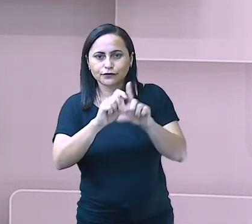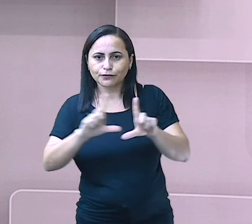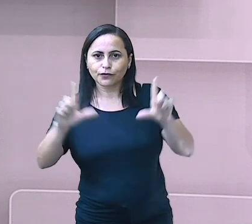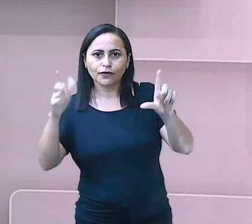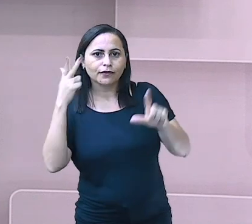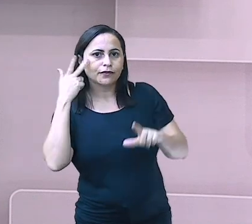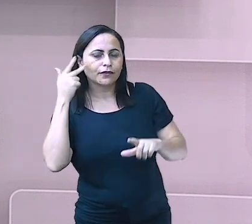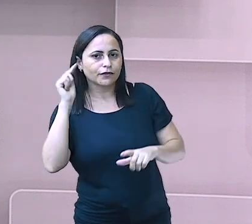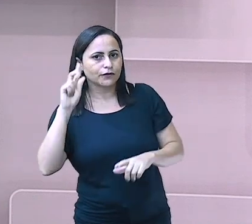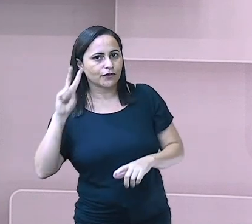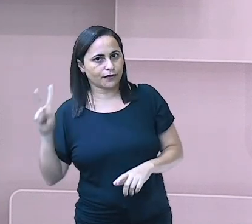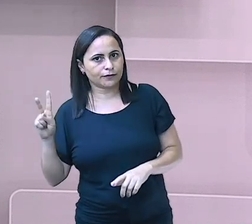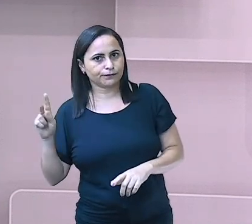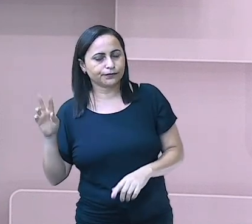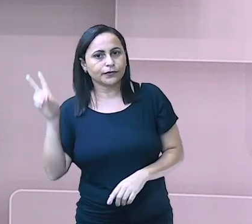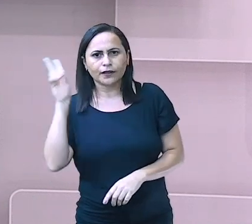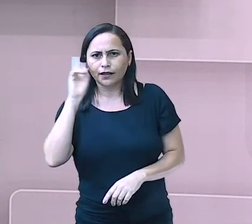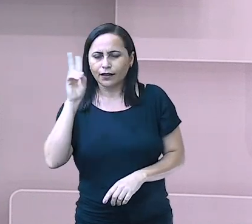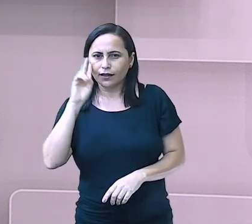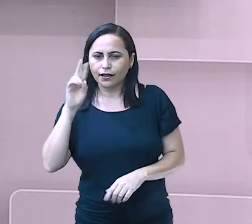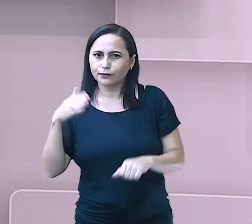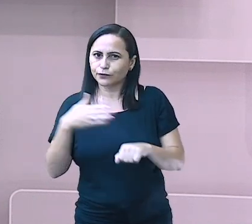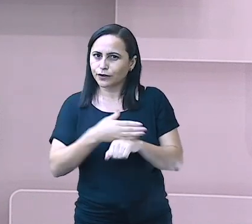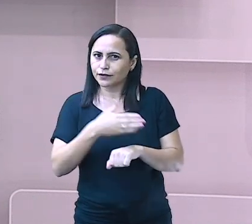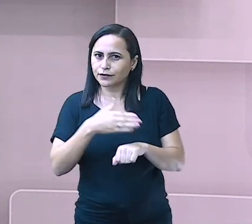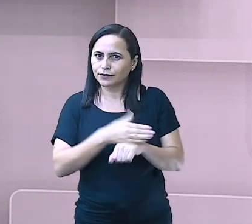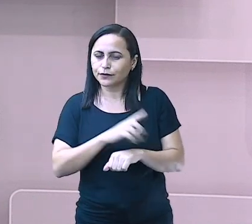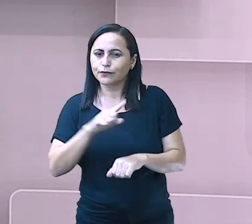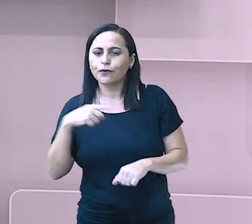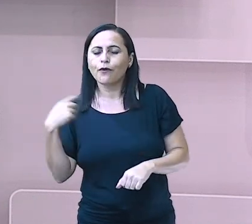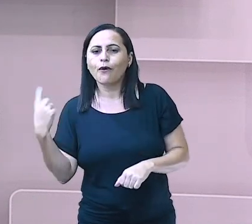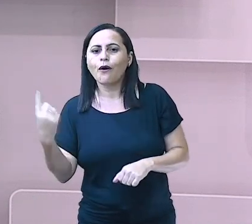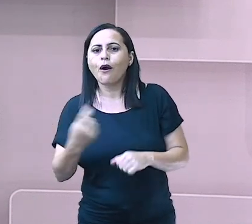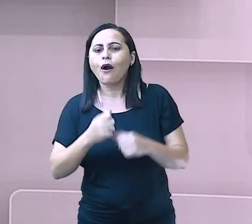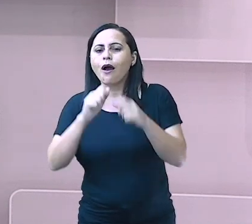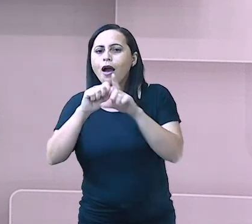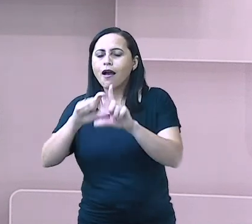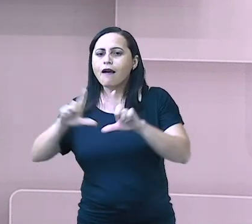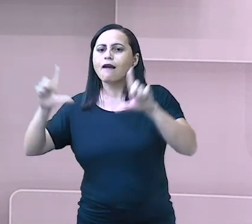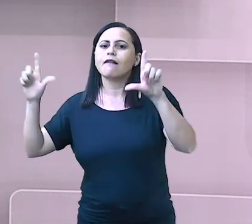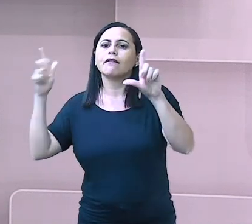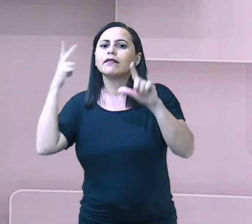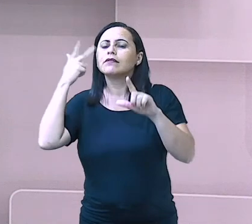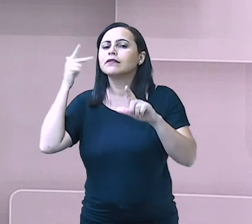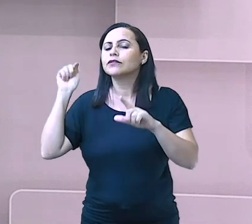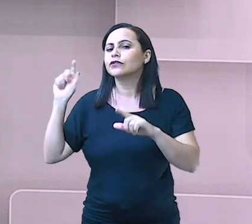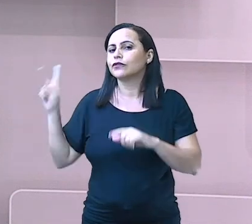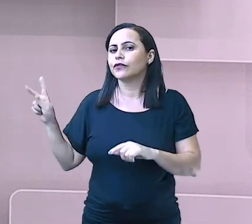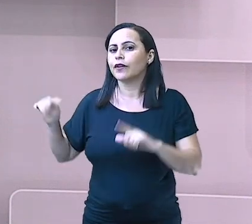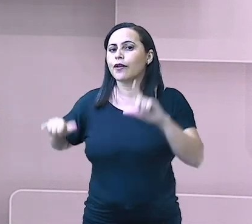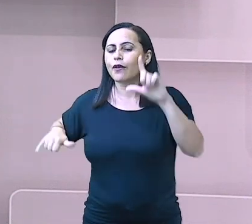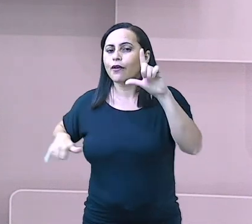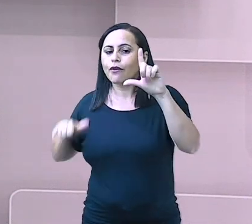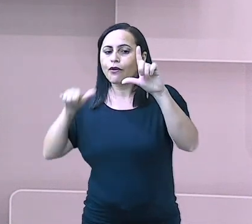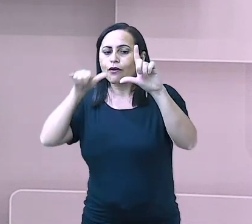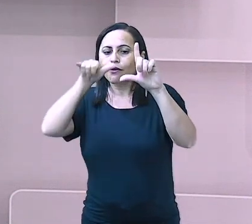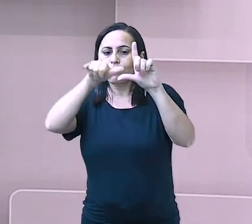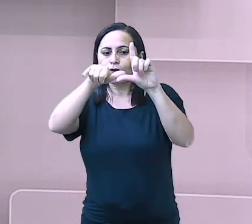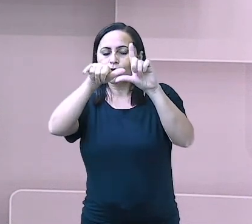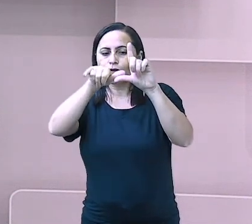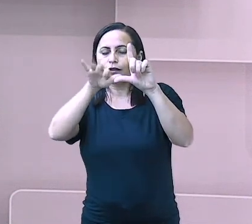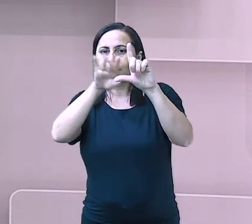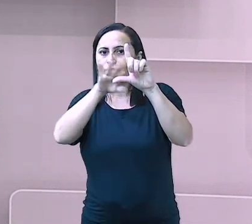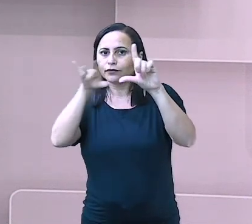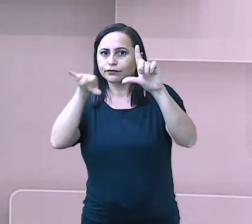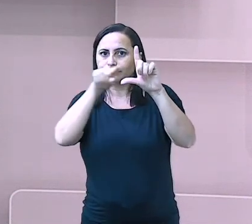SMED GV. E não se esqueçam, para acessar a nossa plataforma SMED GV, aponte a câmera do seu celular na imagem